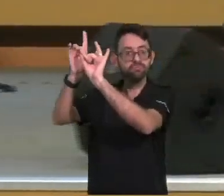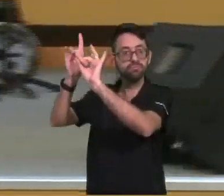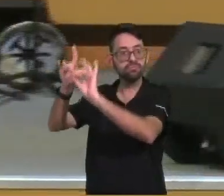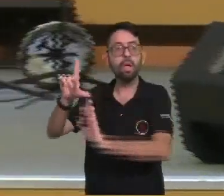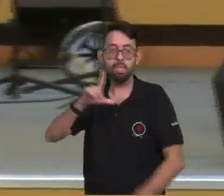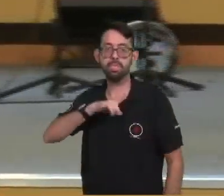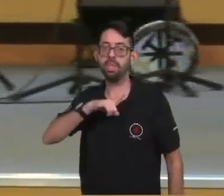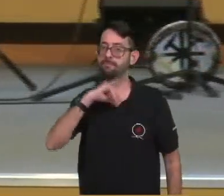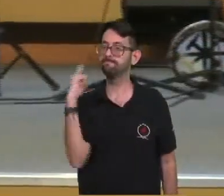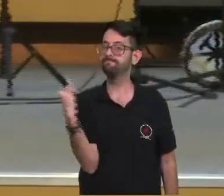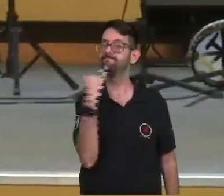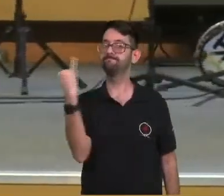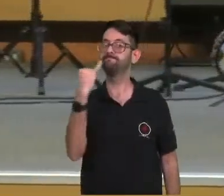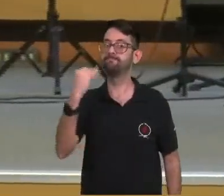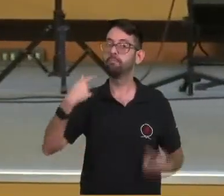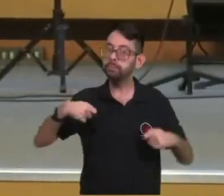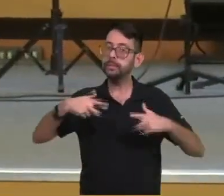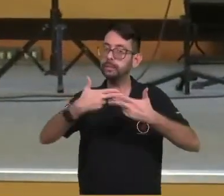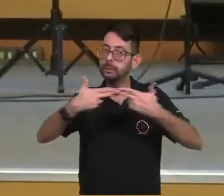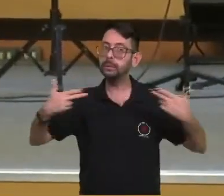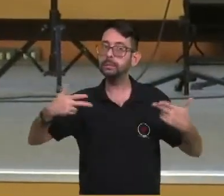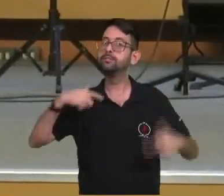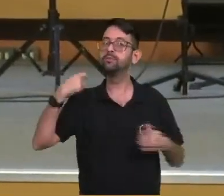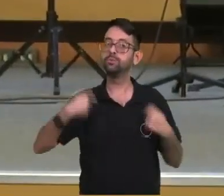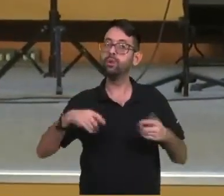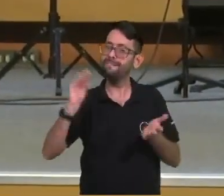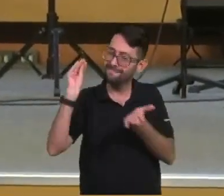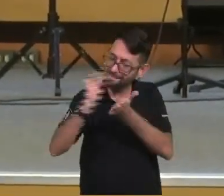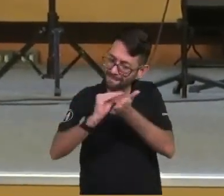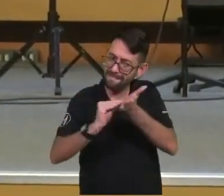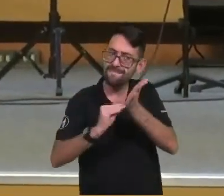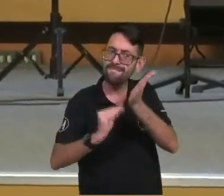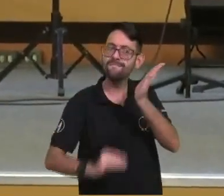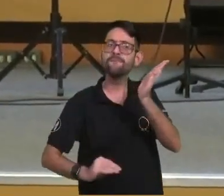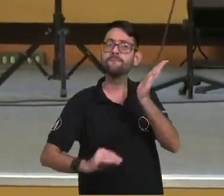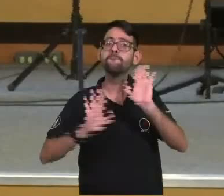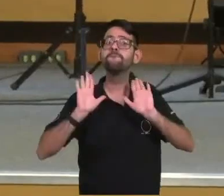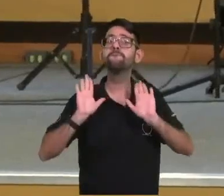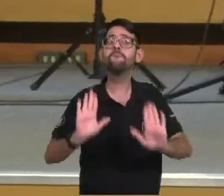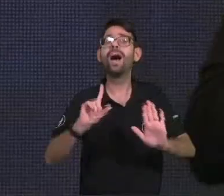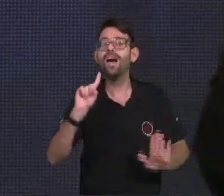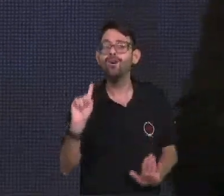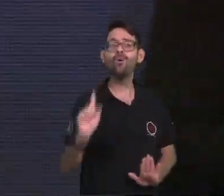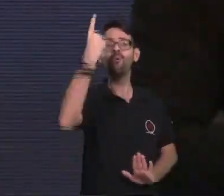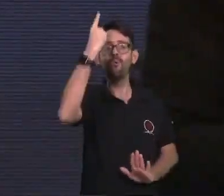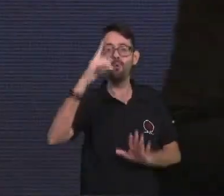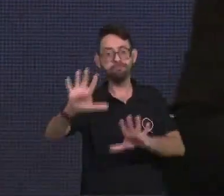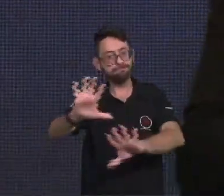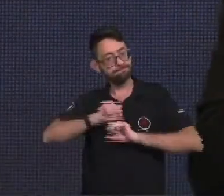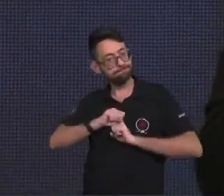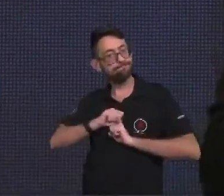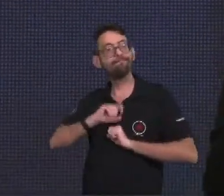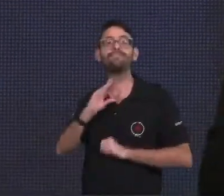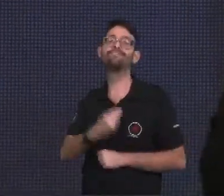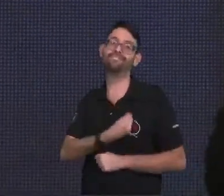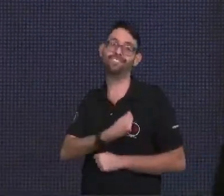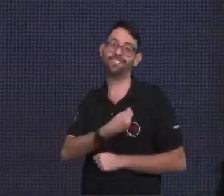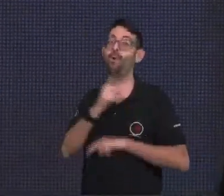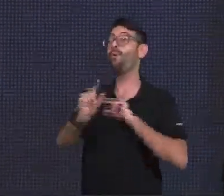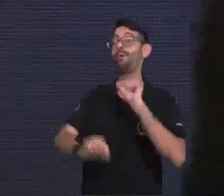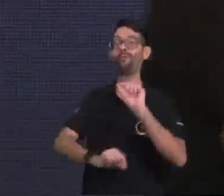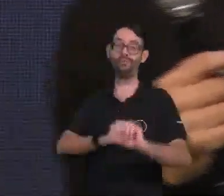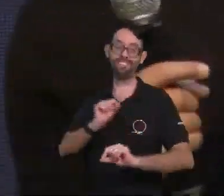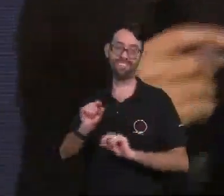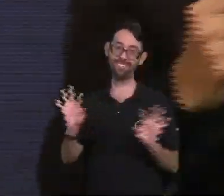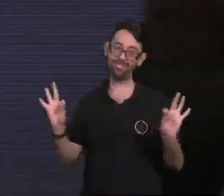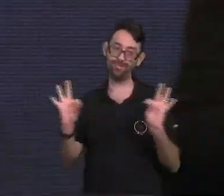Eu sei que você deve estar precisando de muita coisa, porque a demanda está grande, sim ou não? Mas tem uma coisa que você pode levar para a sua vida, que vai tudo junto, sabe